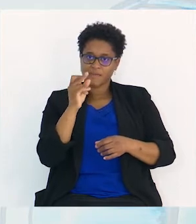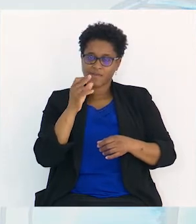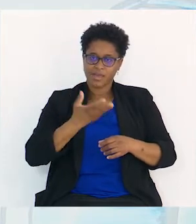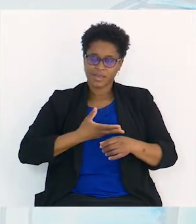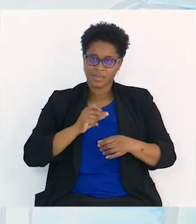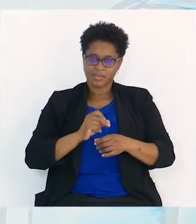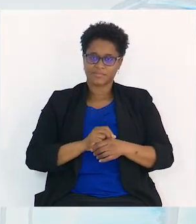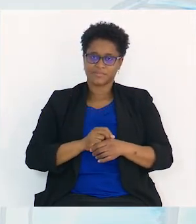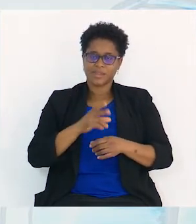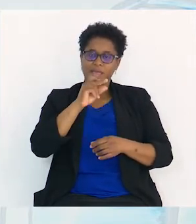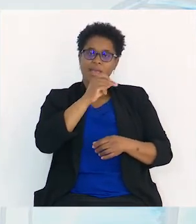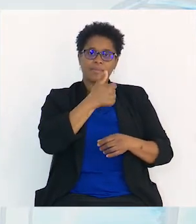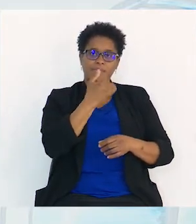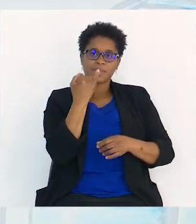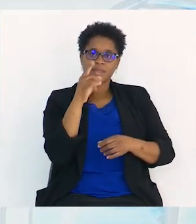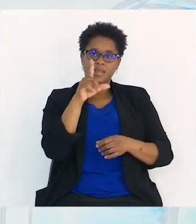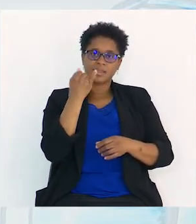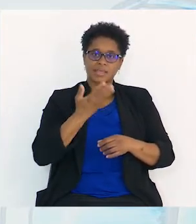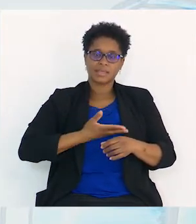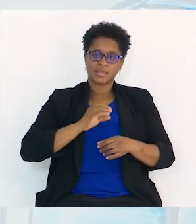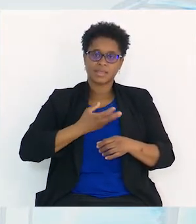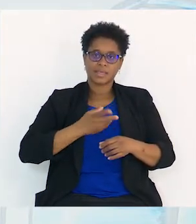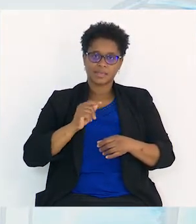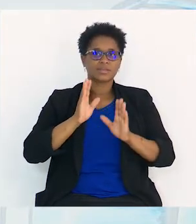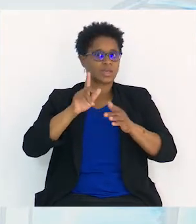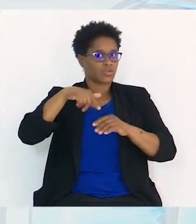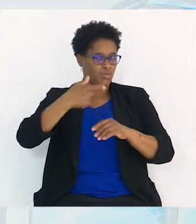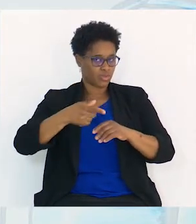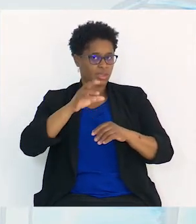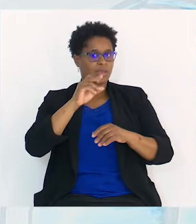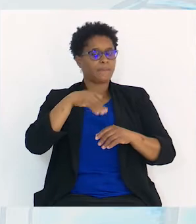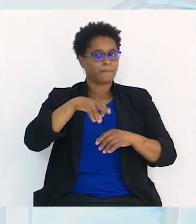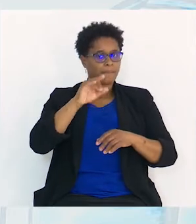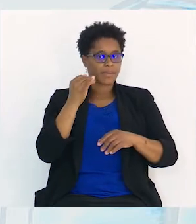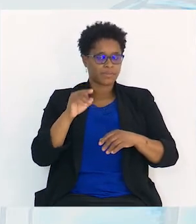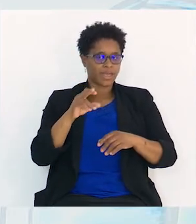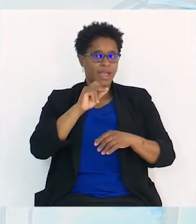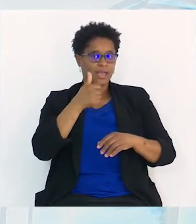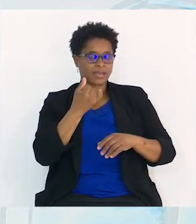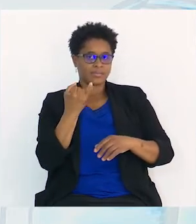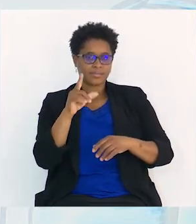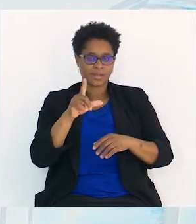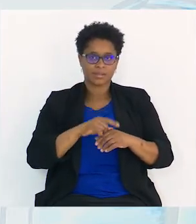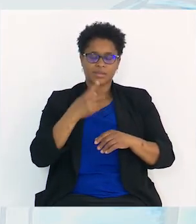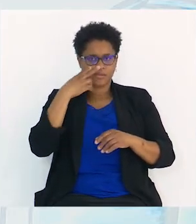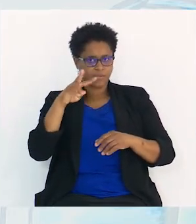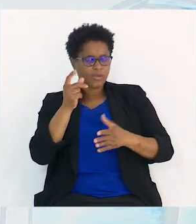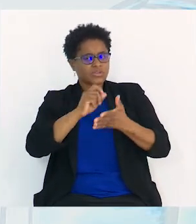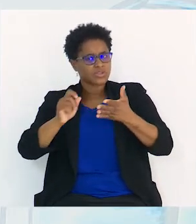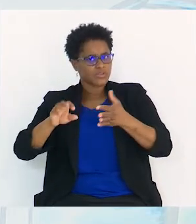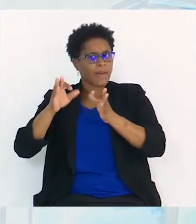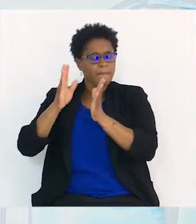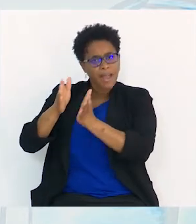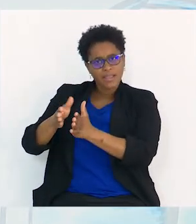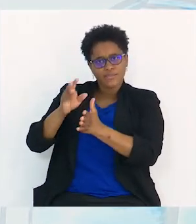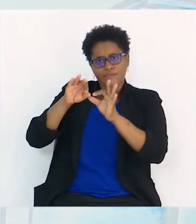Habilidade já vem de uma outra primitiva, hábil. Então, repara o que é que se acrescentou nessa parte final.